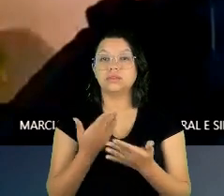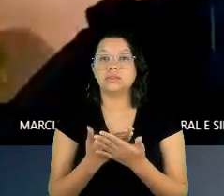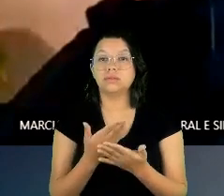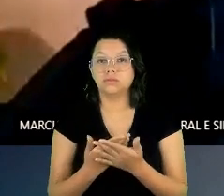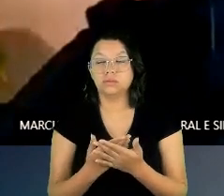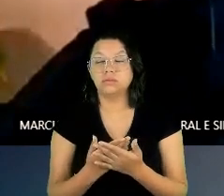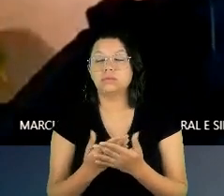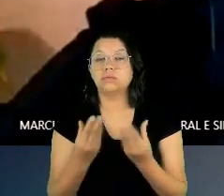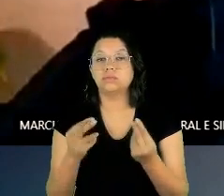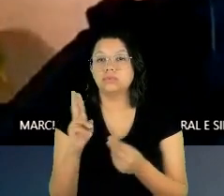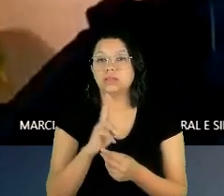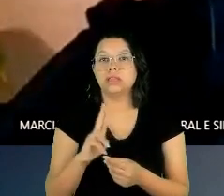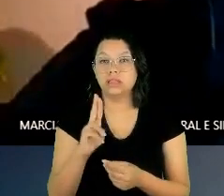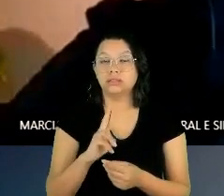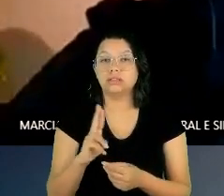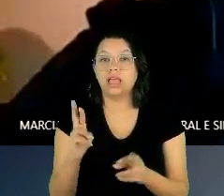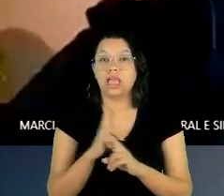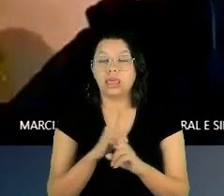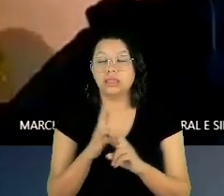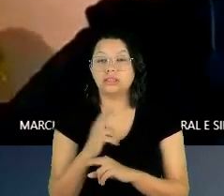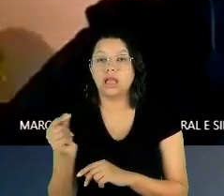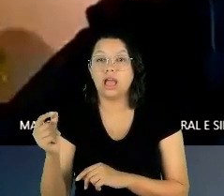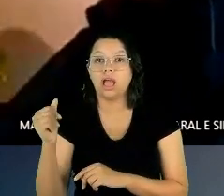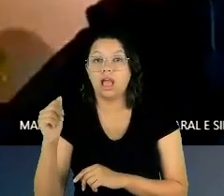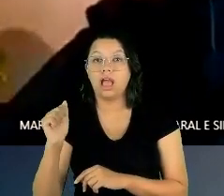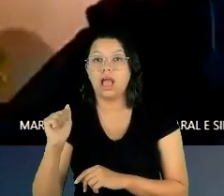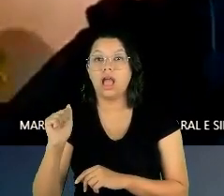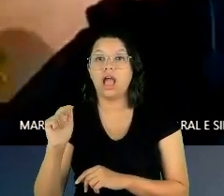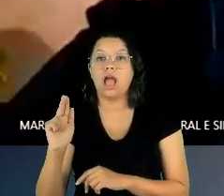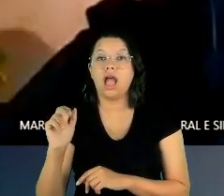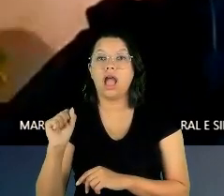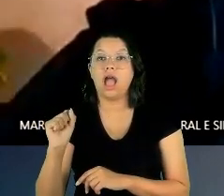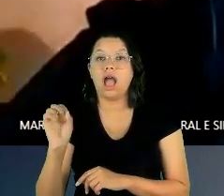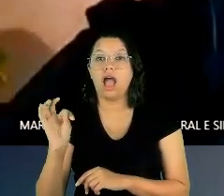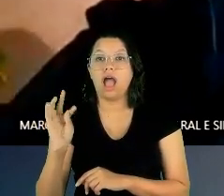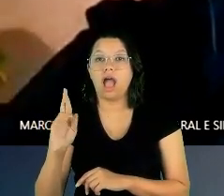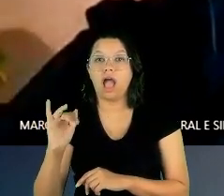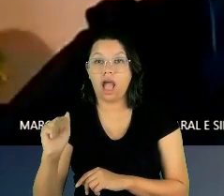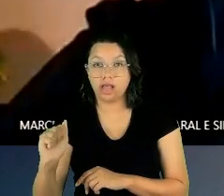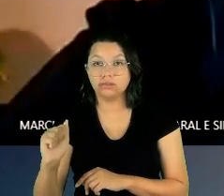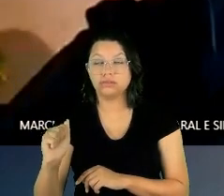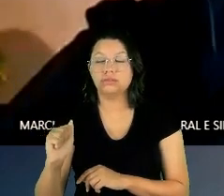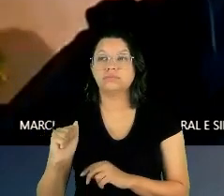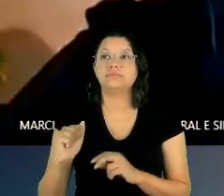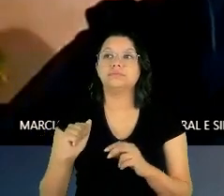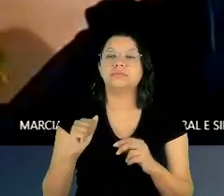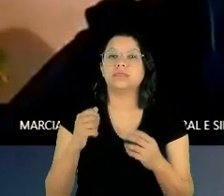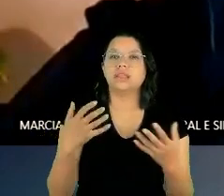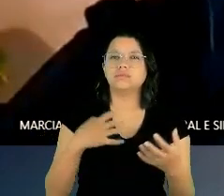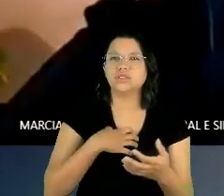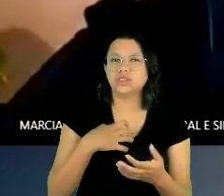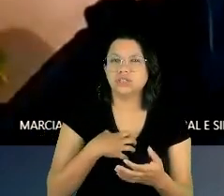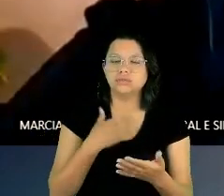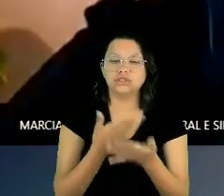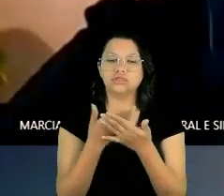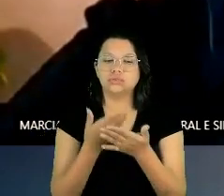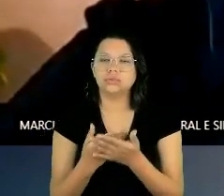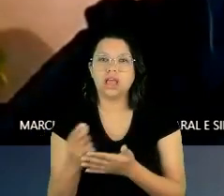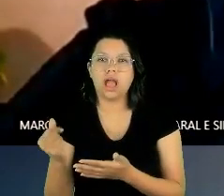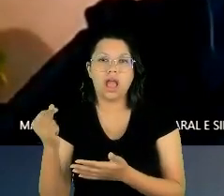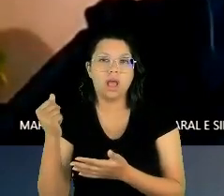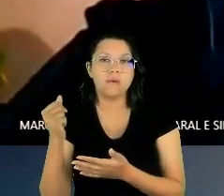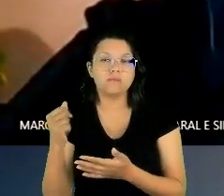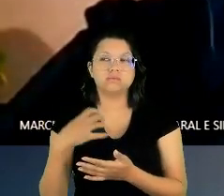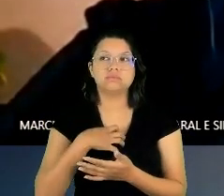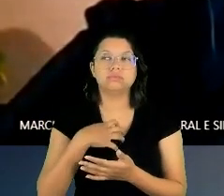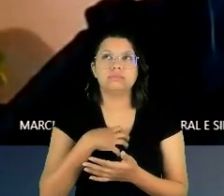bebeu muito na escola austríaca da economia. E essa teoria dos jogos é uma forma, vamos dizer assim, de estudar a